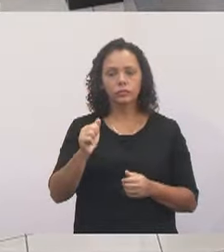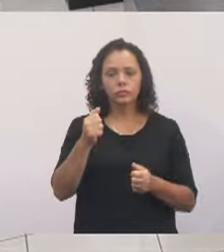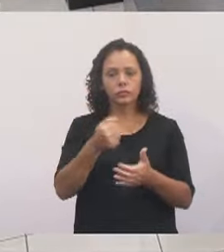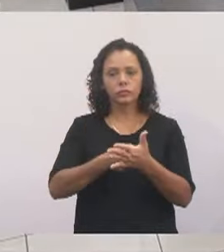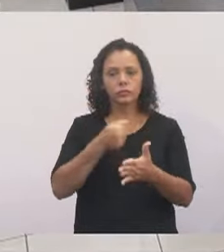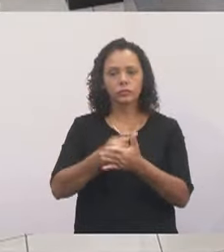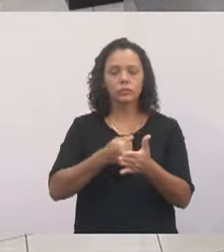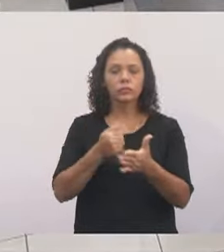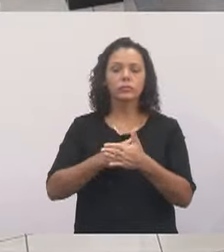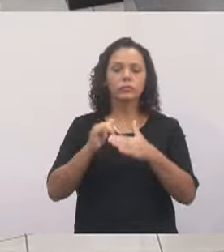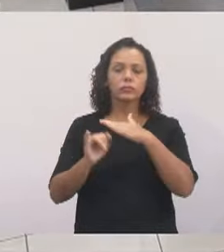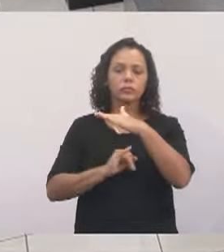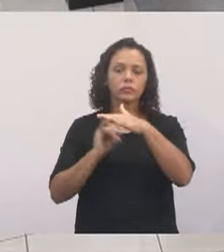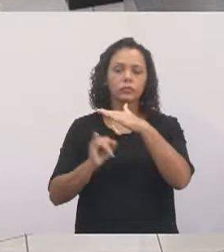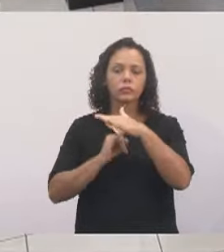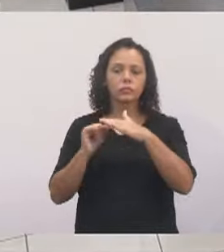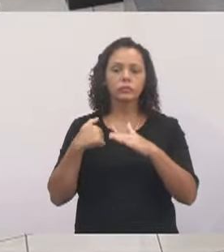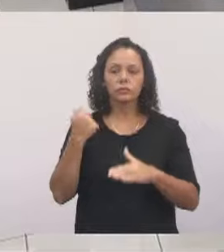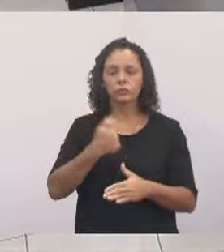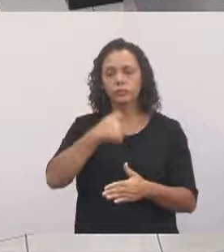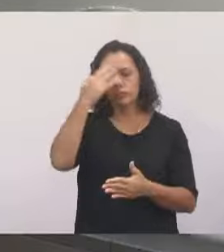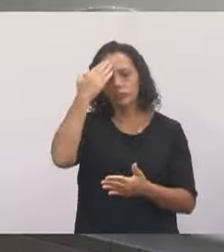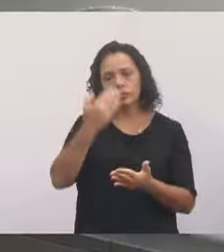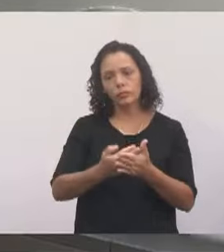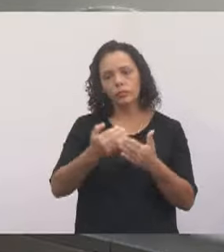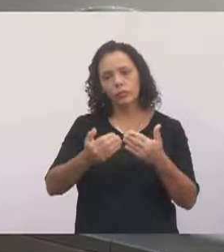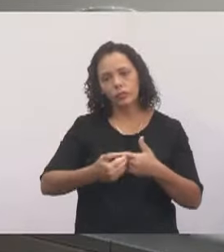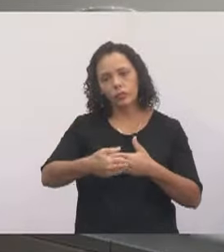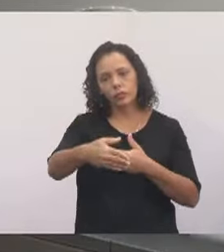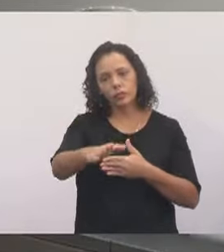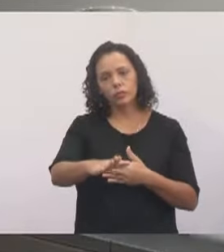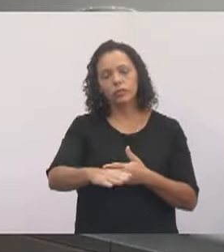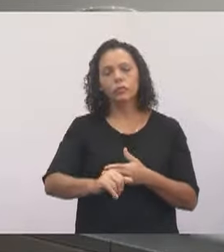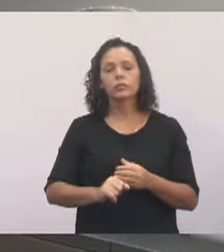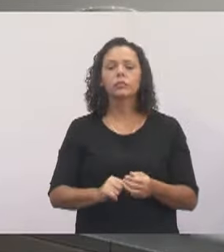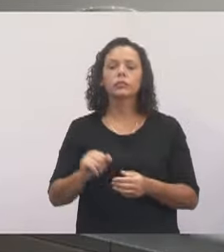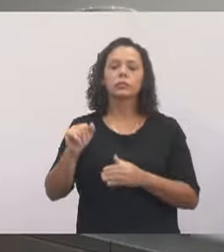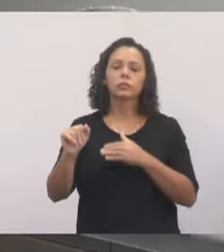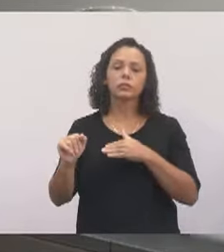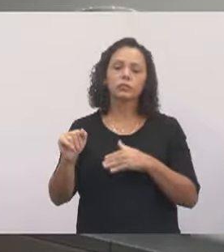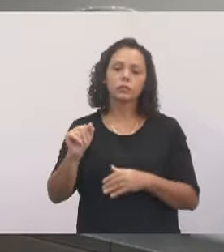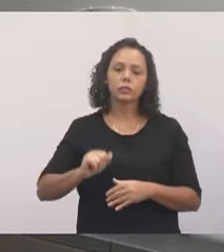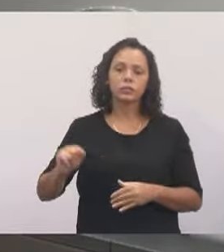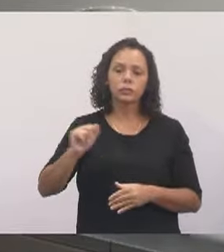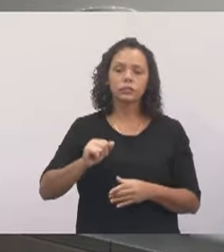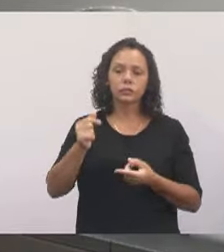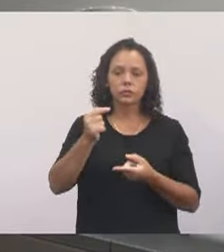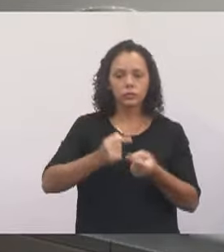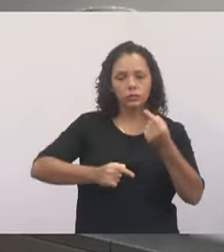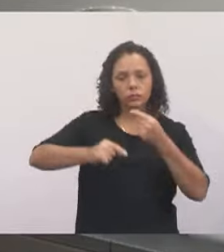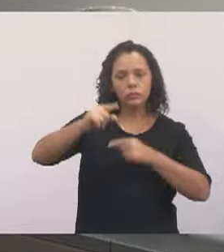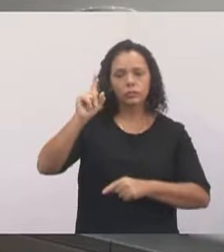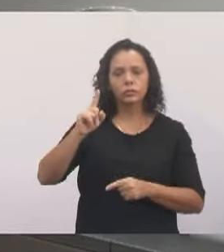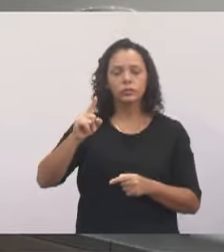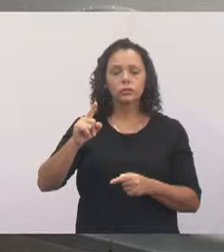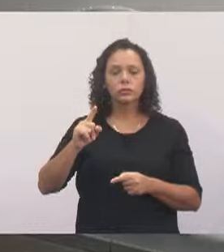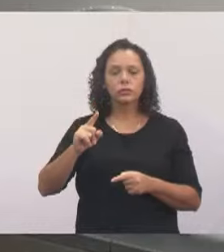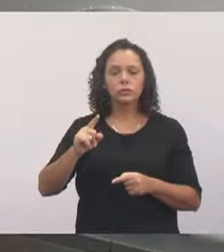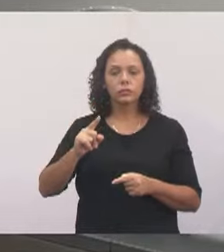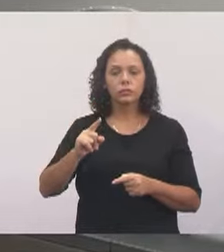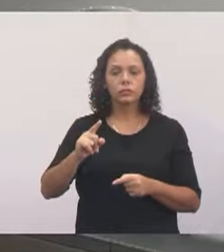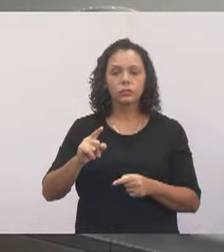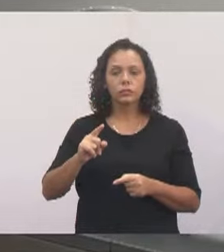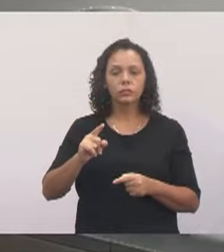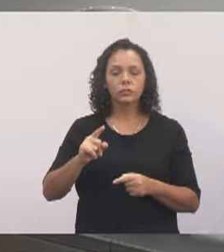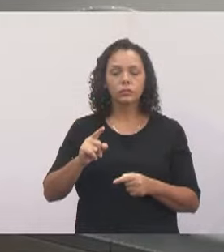não tem dúvida que, a partir de agora, a Associação Jacarezinho vai dar um pulo mais alto e ou vai voar